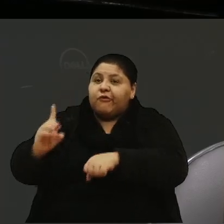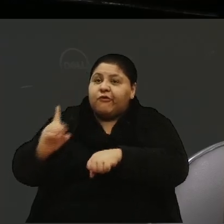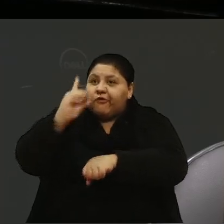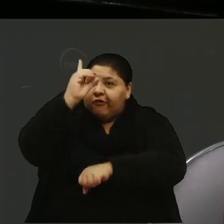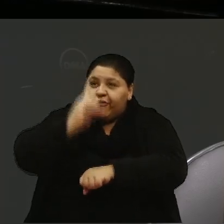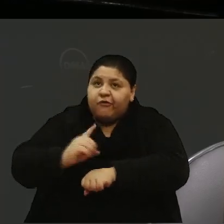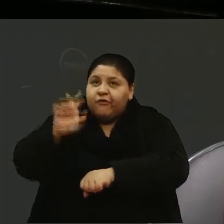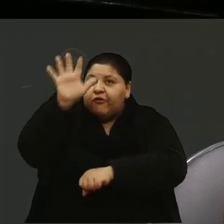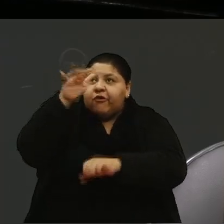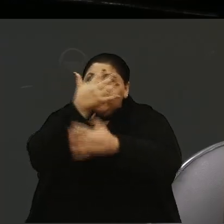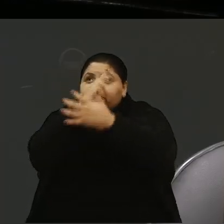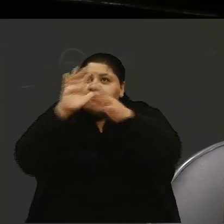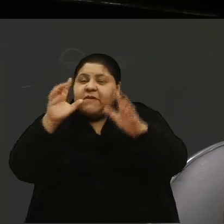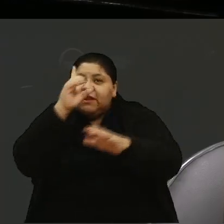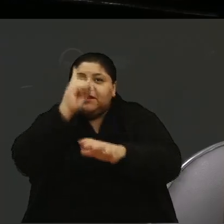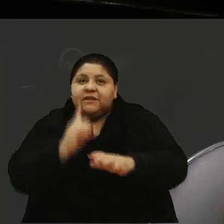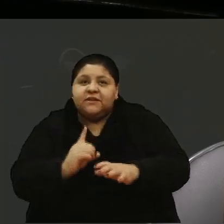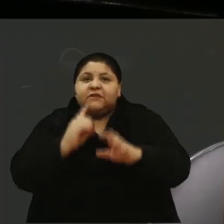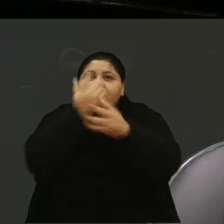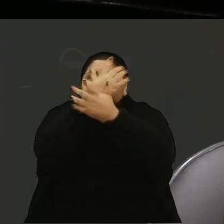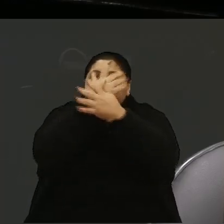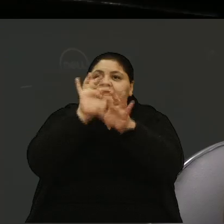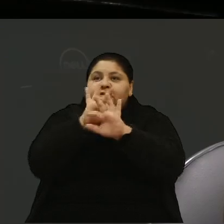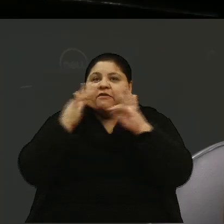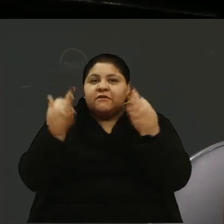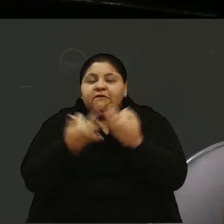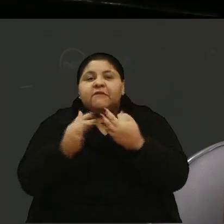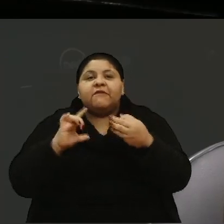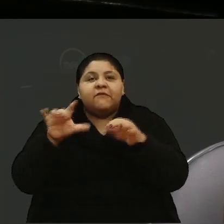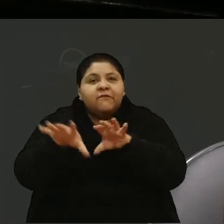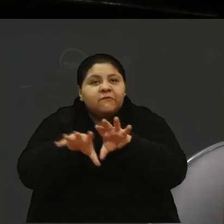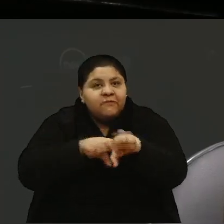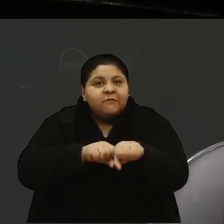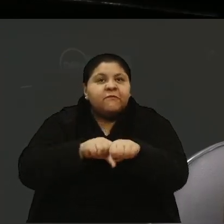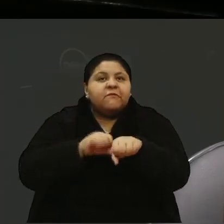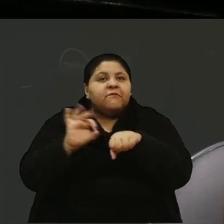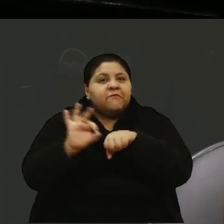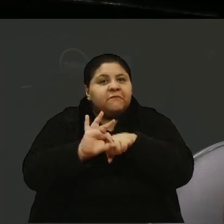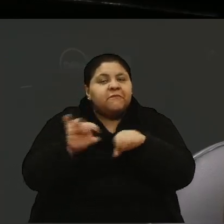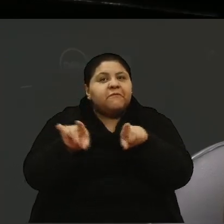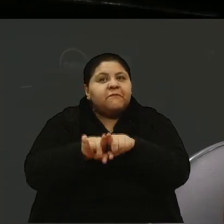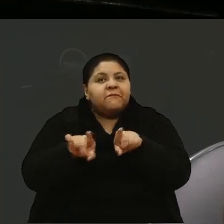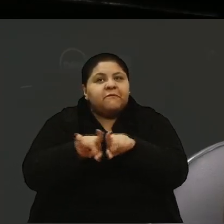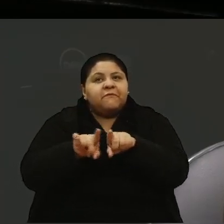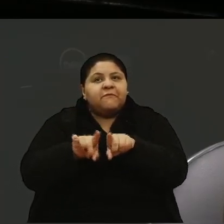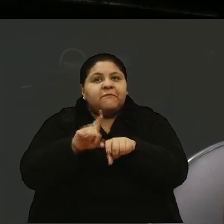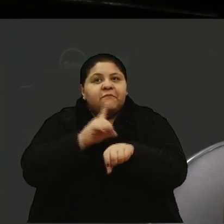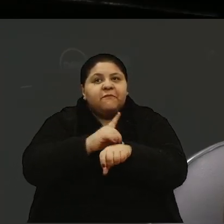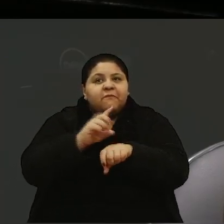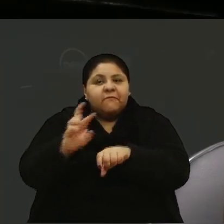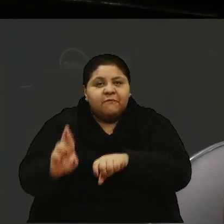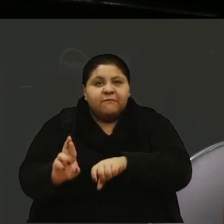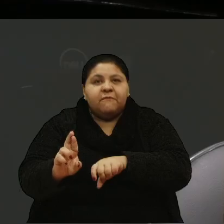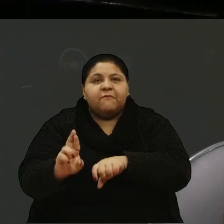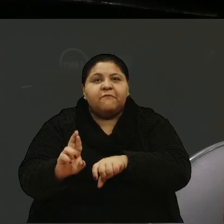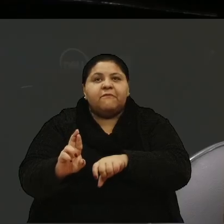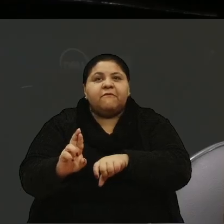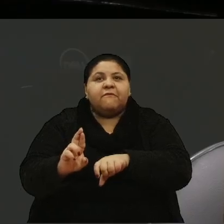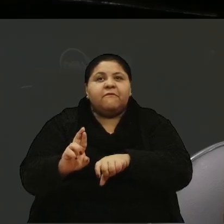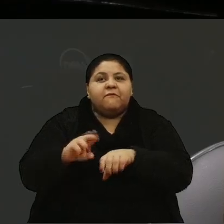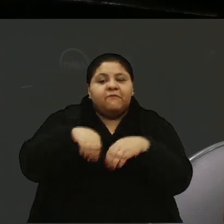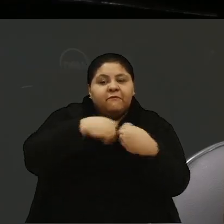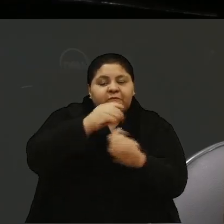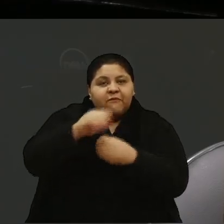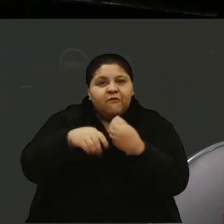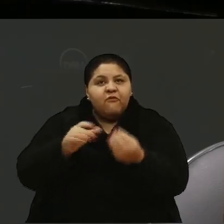no direito de família. E ele é um profissional que tem uma formação em direito e também um mestrado e doutorado revezando entre a filosofia e